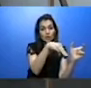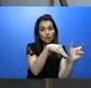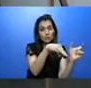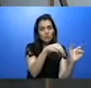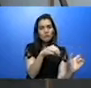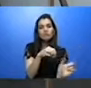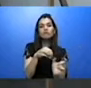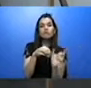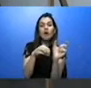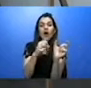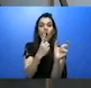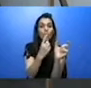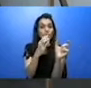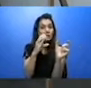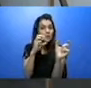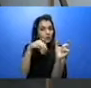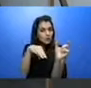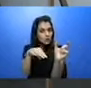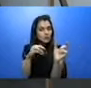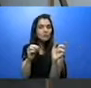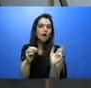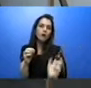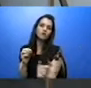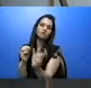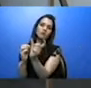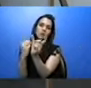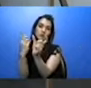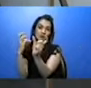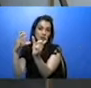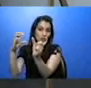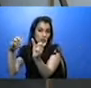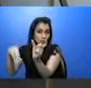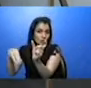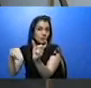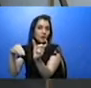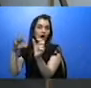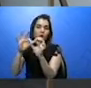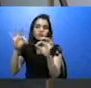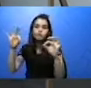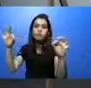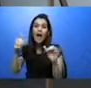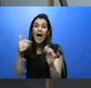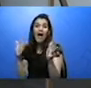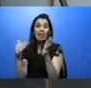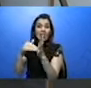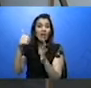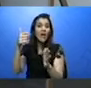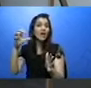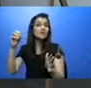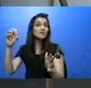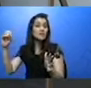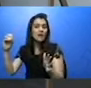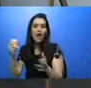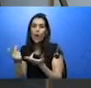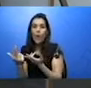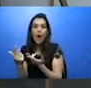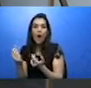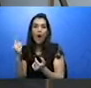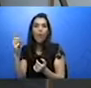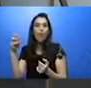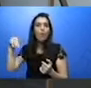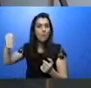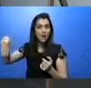1 centímetro. E se eu pegar 100 desses centímetros, eu tenho 1 metro. Professora, mais